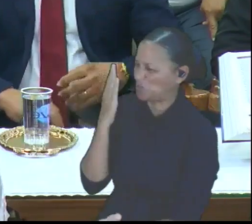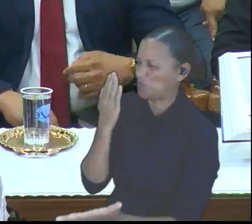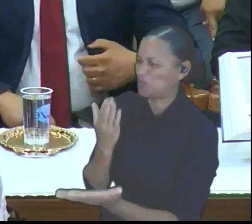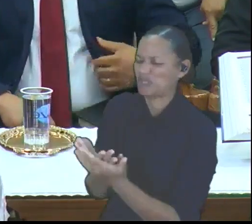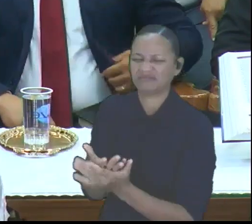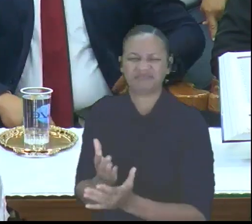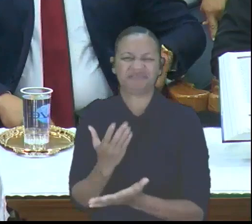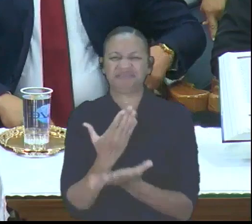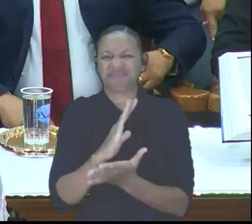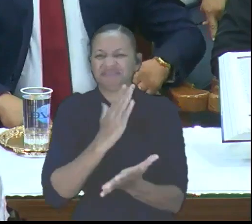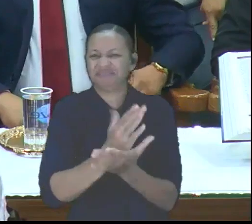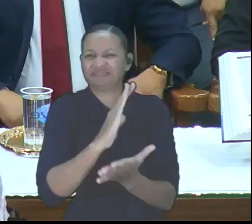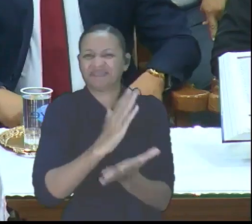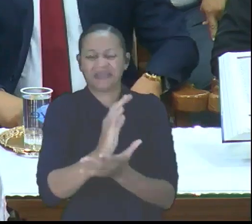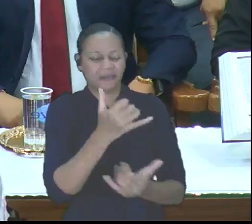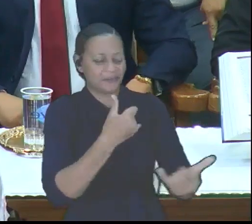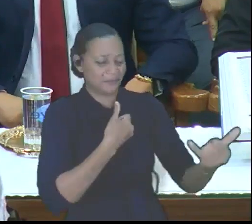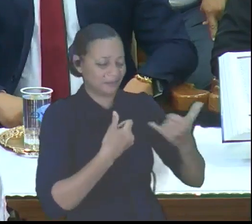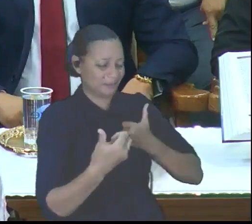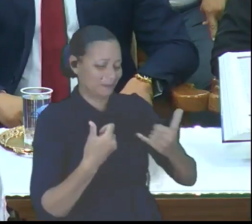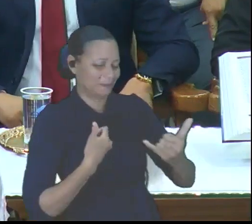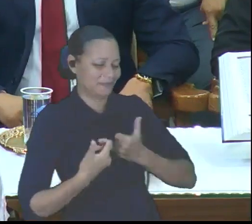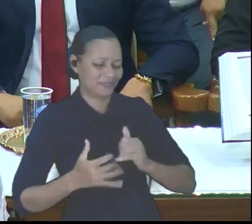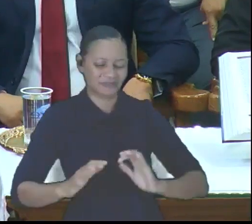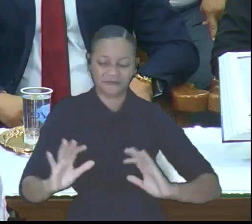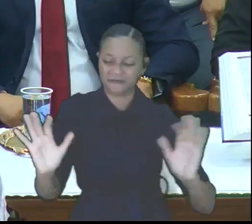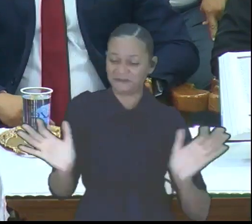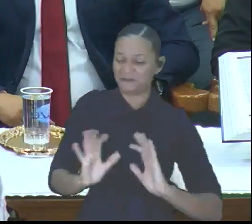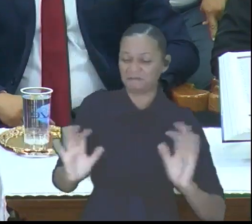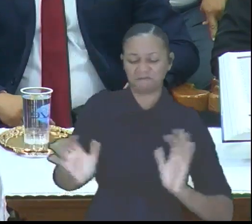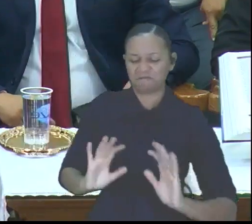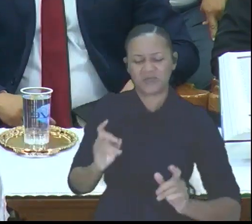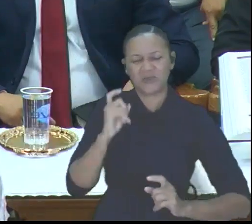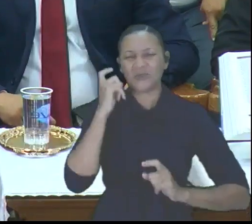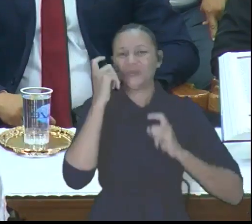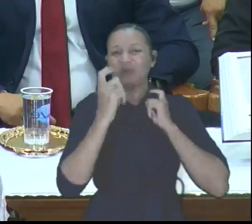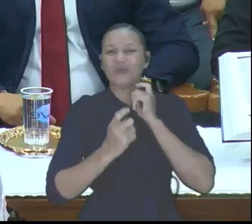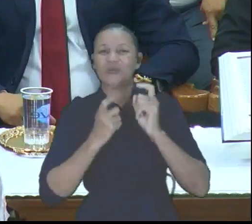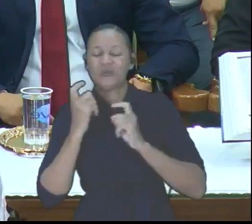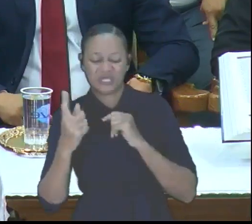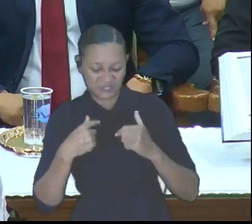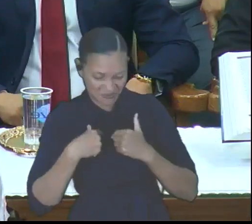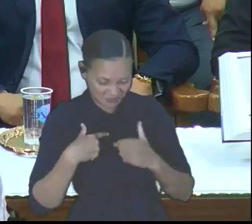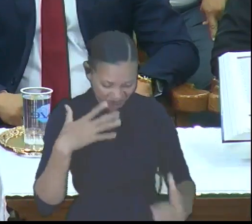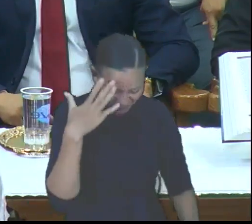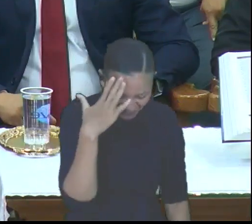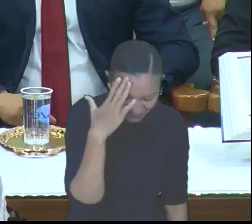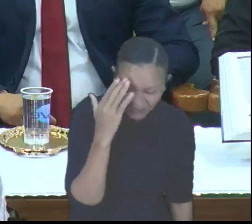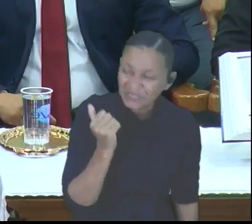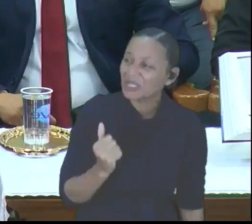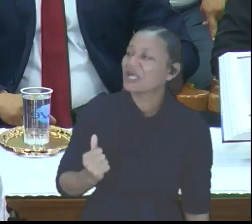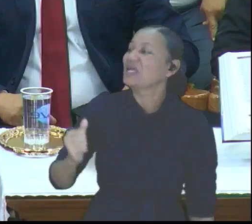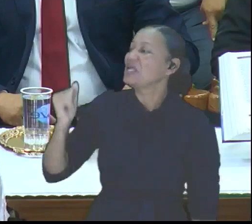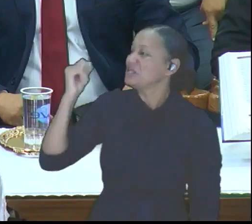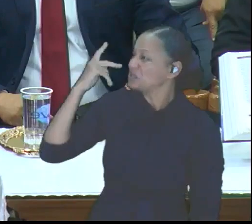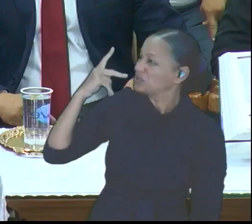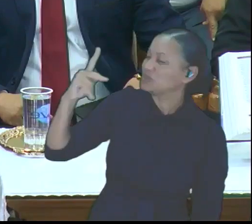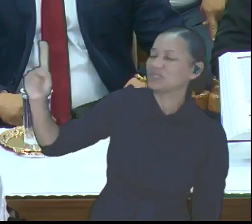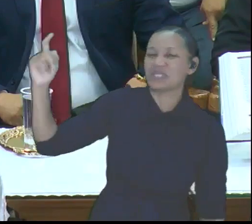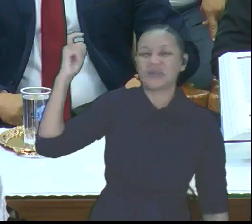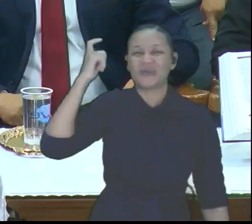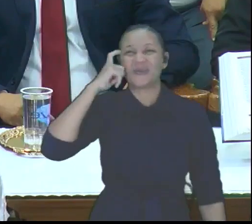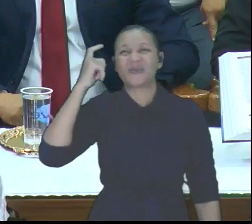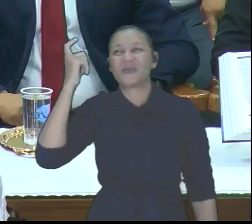não importa a notícia. Não importa a notícia. Eu sei que teus